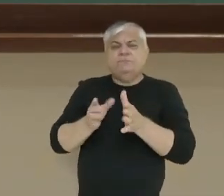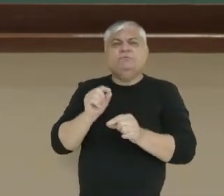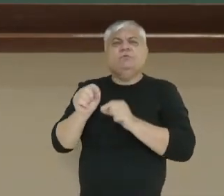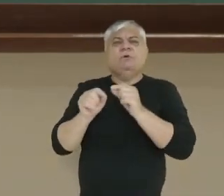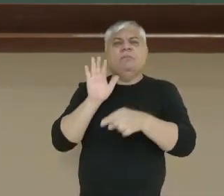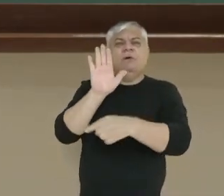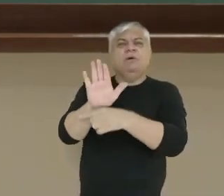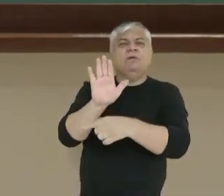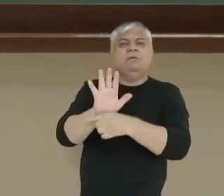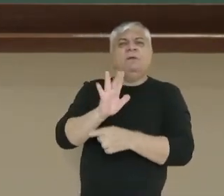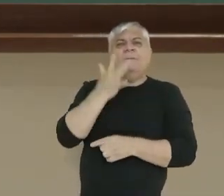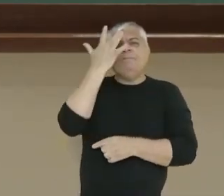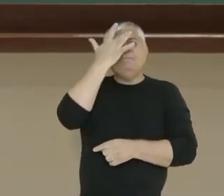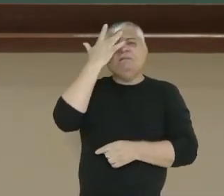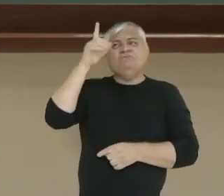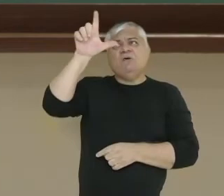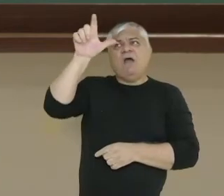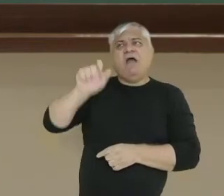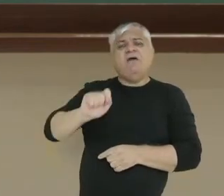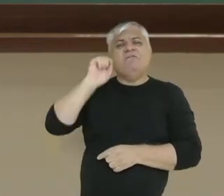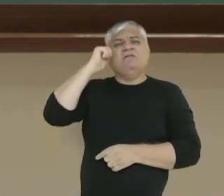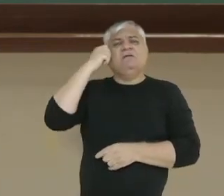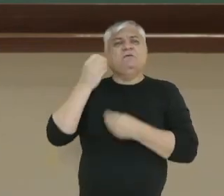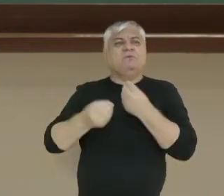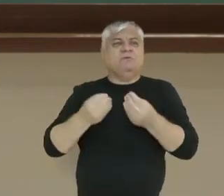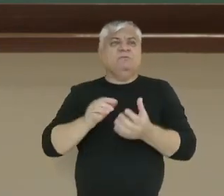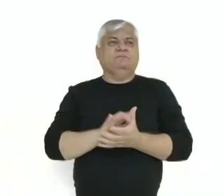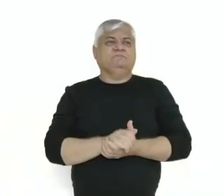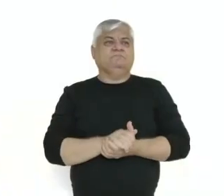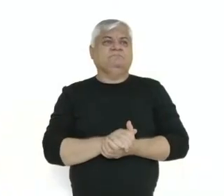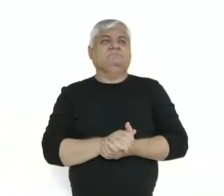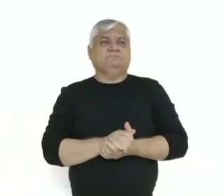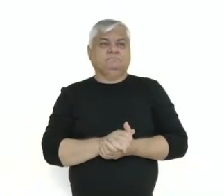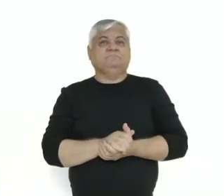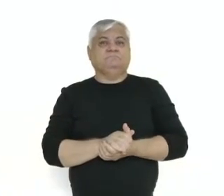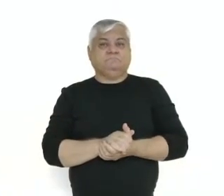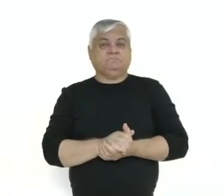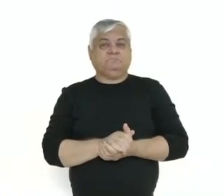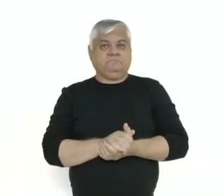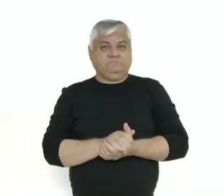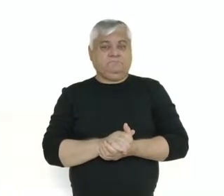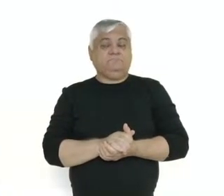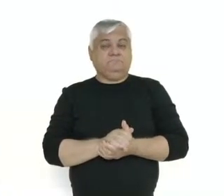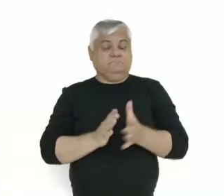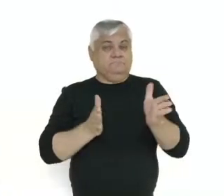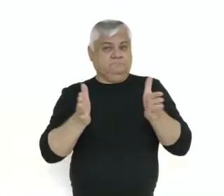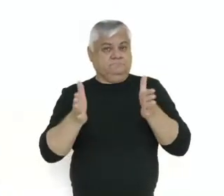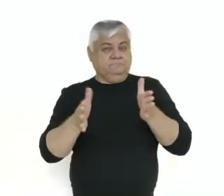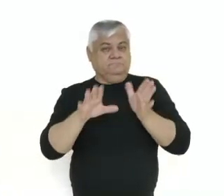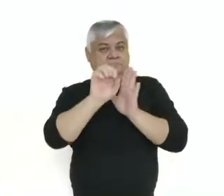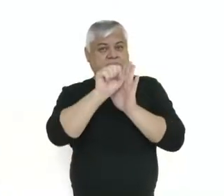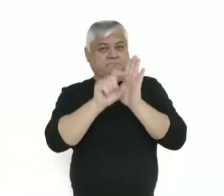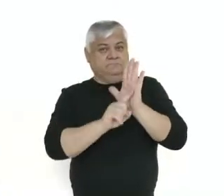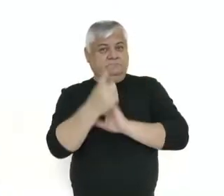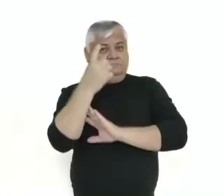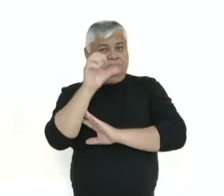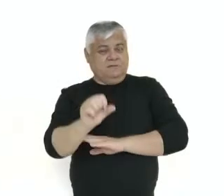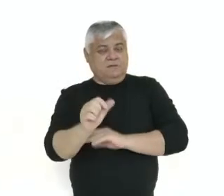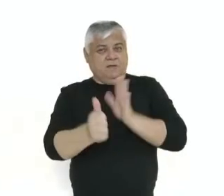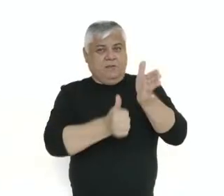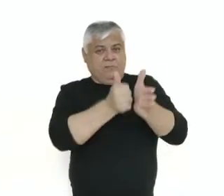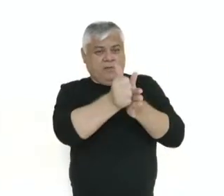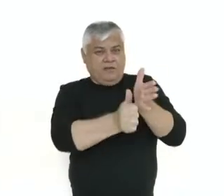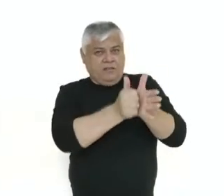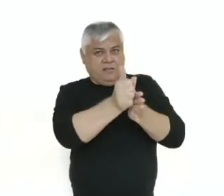dos afrodescendentes aqui no Paraná. Bom, então a gente viu que durante o século XIX o Porto de Paranaguá, ele era